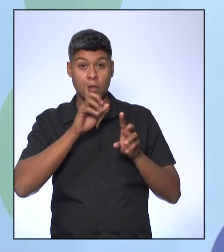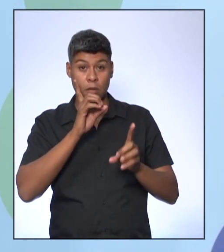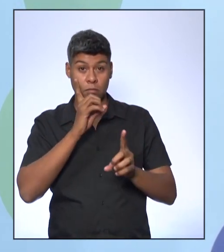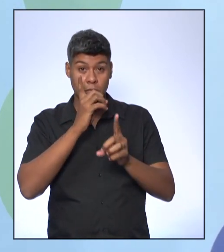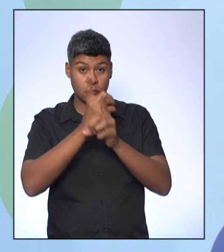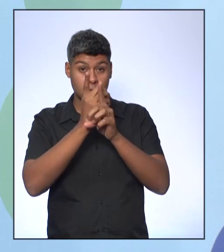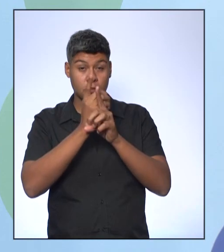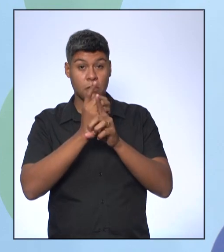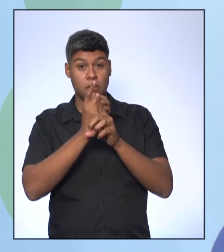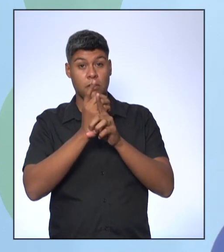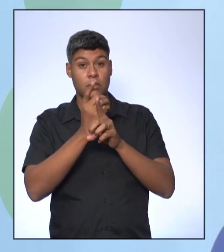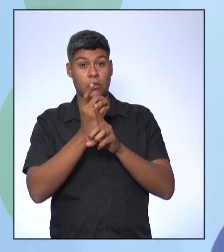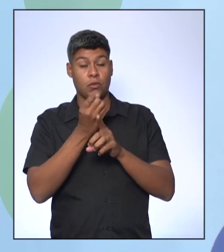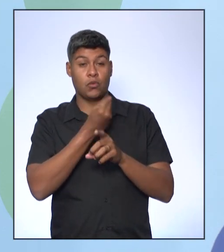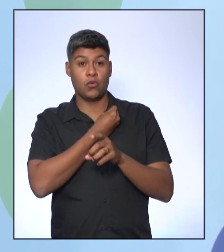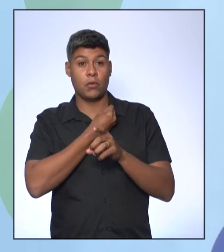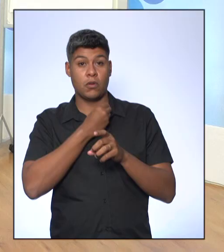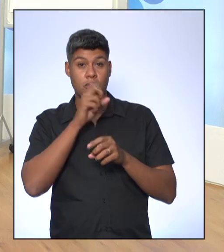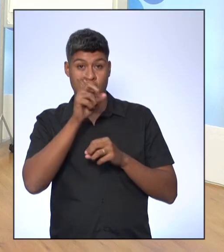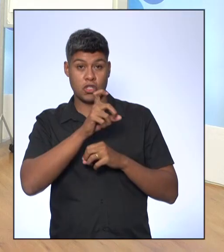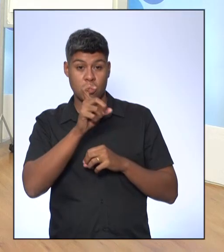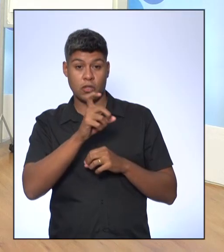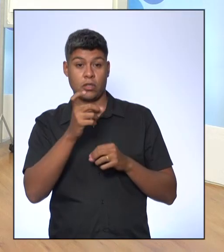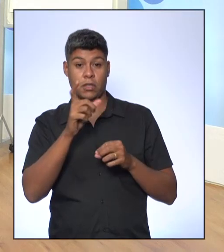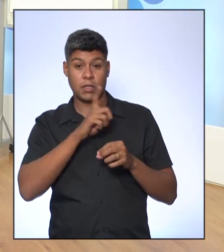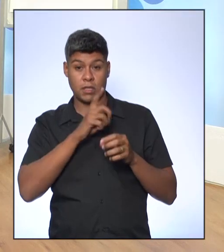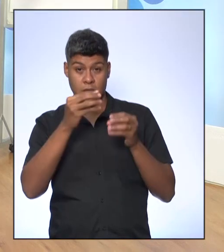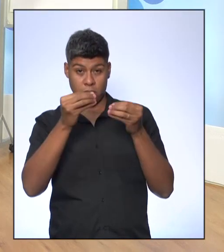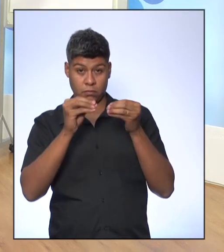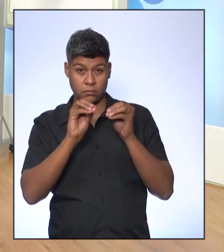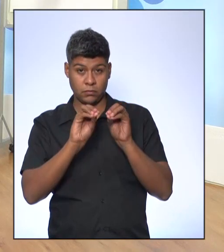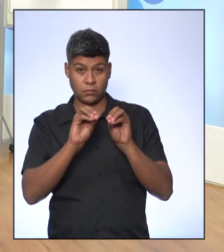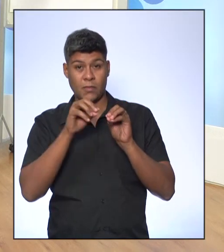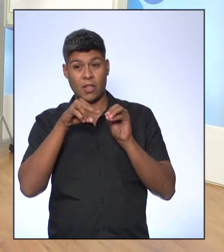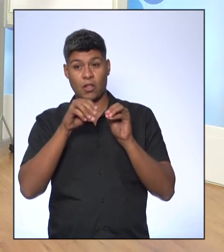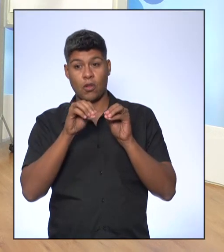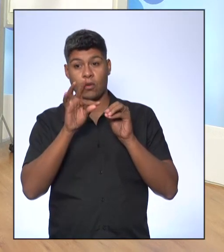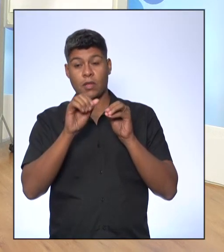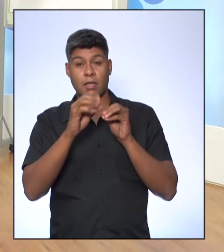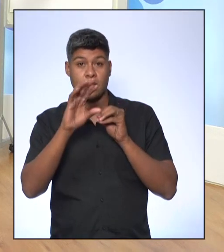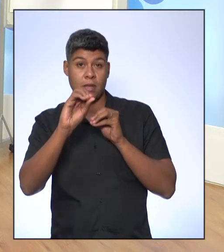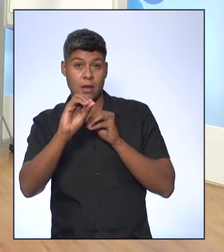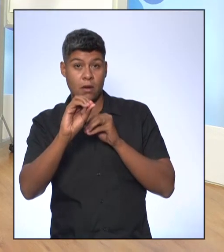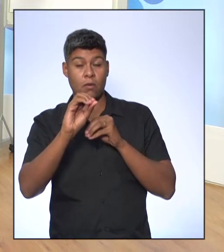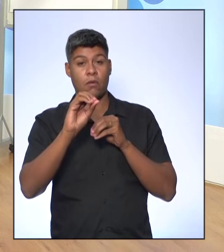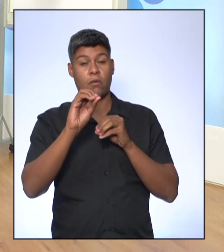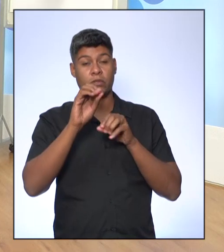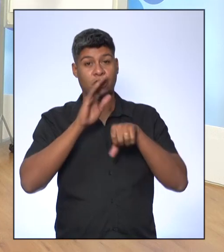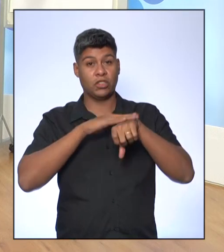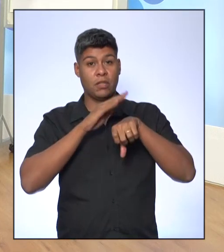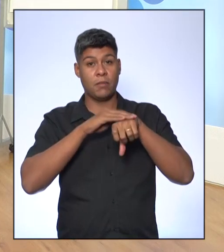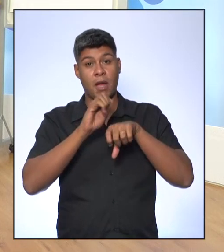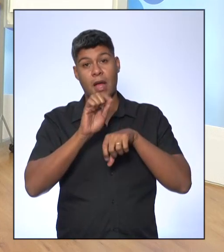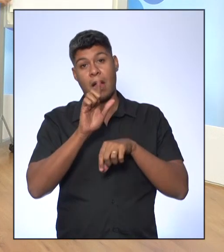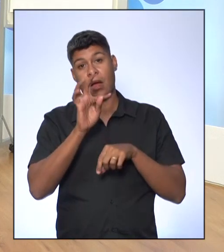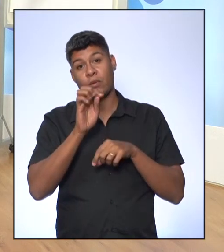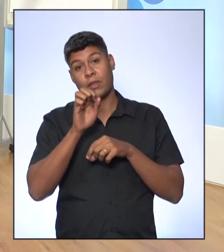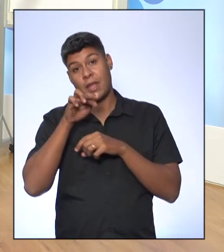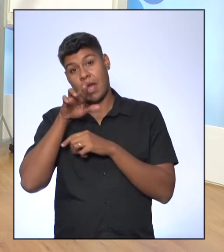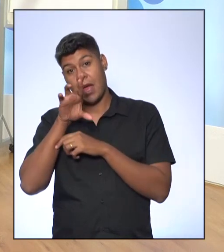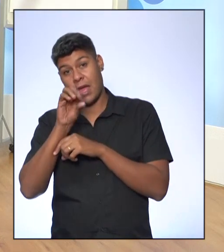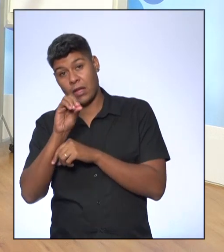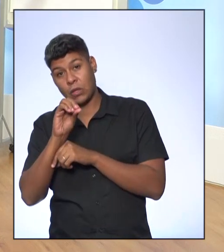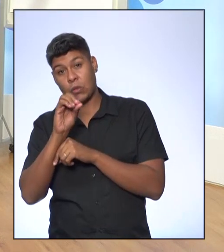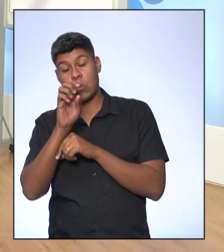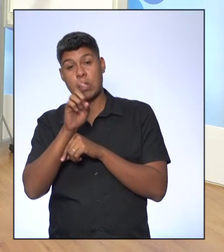valor de X, não é? Oposto pelo vértice. Mas lá embaixo mesmo, você já tinha a notação de alternos externos. Isso mesmo. que Ali ele tá você só aqui. comprovou que eles são iguais